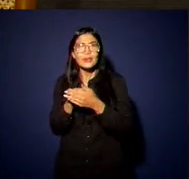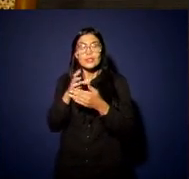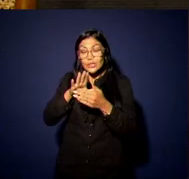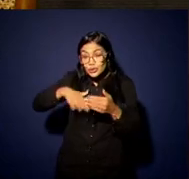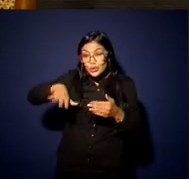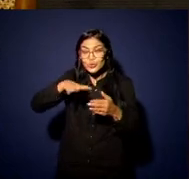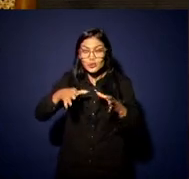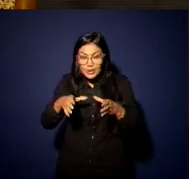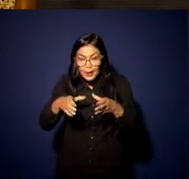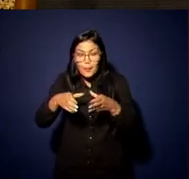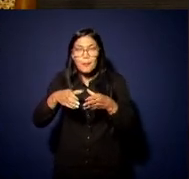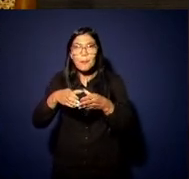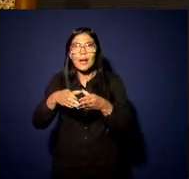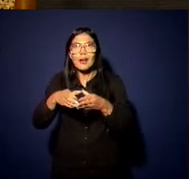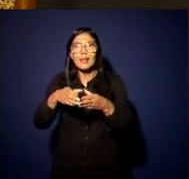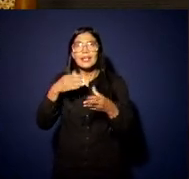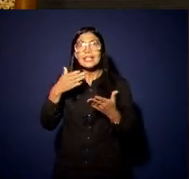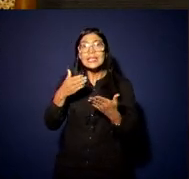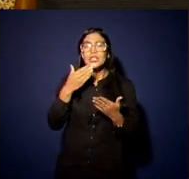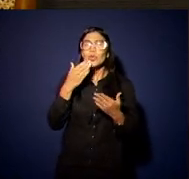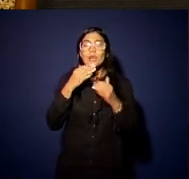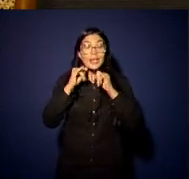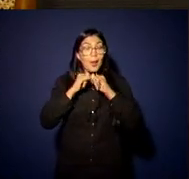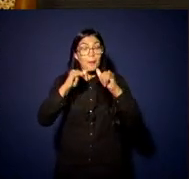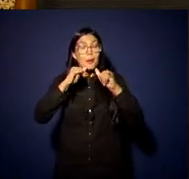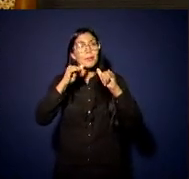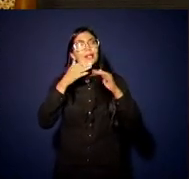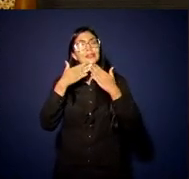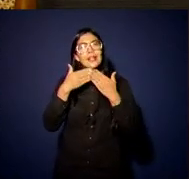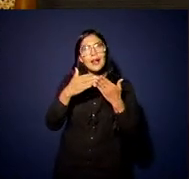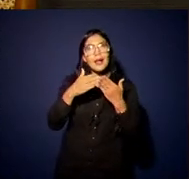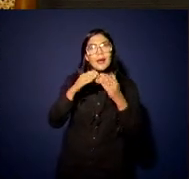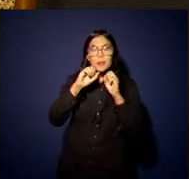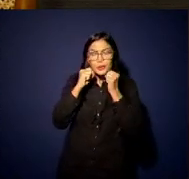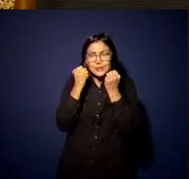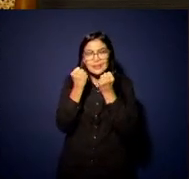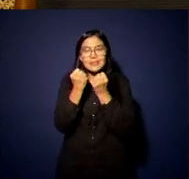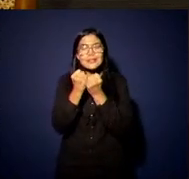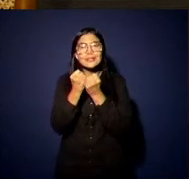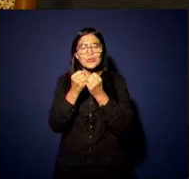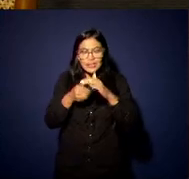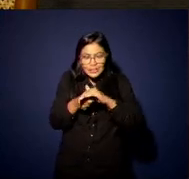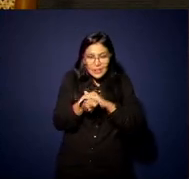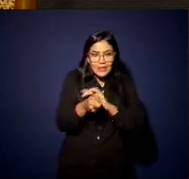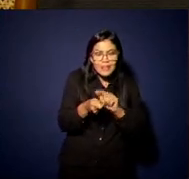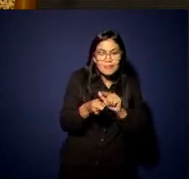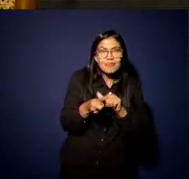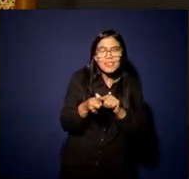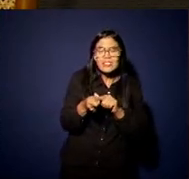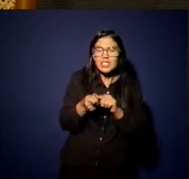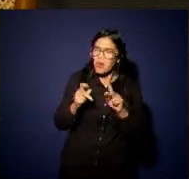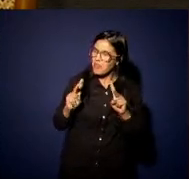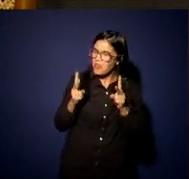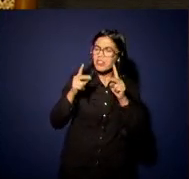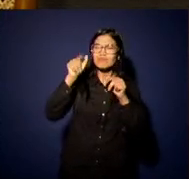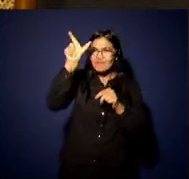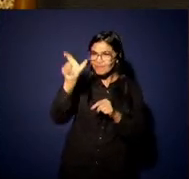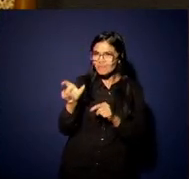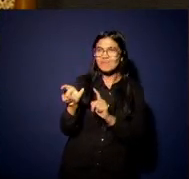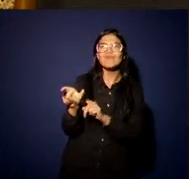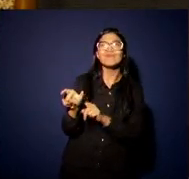envolvidos e aqui eu queria passar uma mensagem assessores de investimento de todo o Brasil valorizando o trabalho de vocês